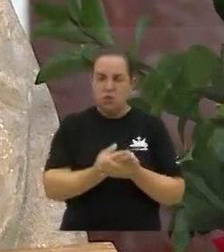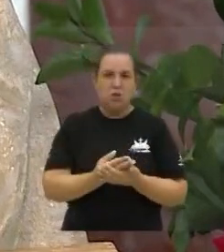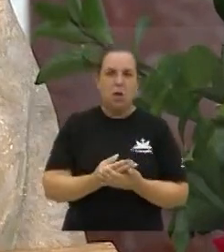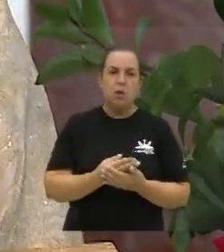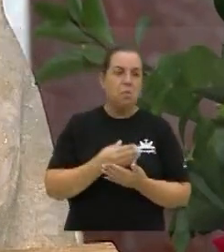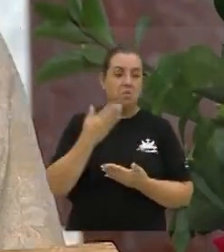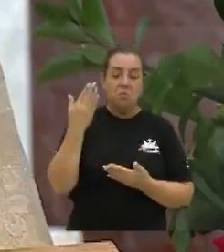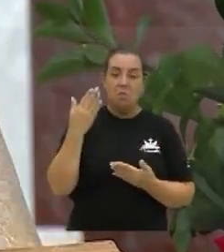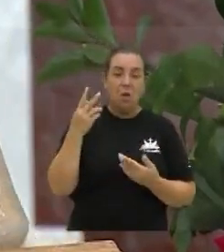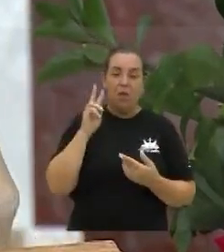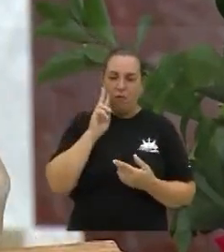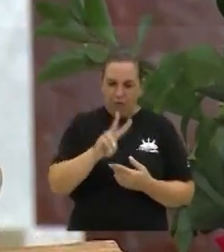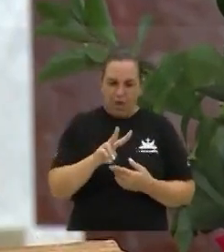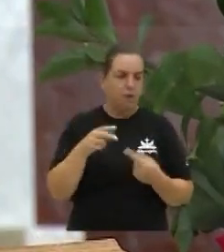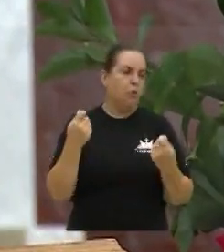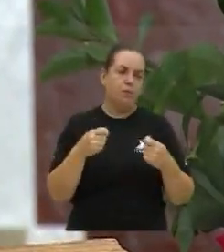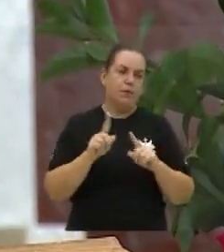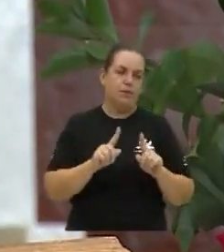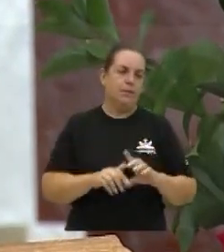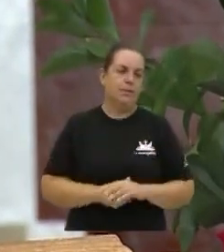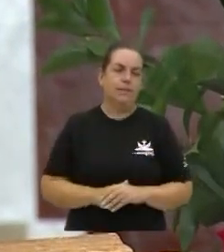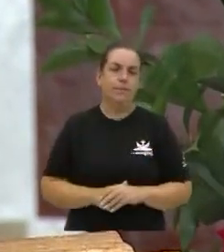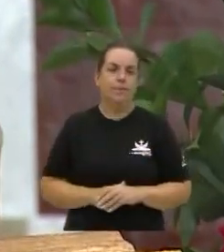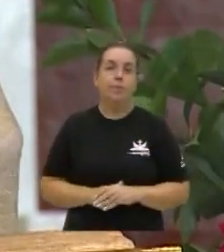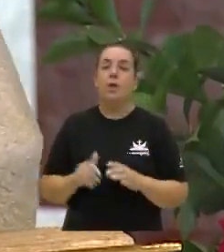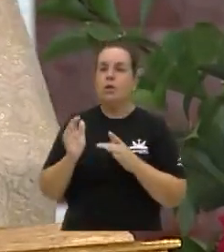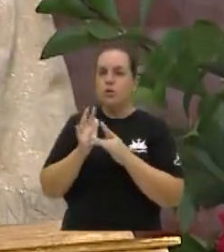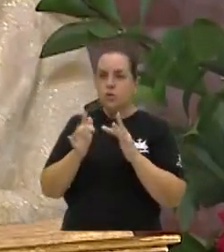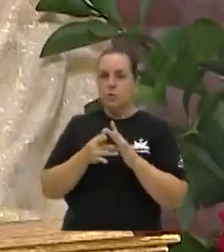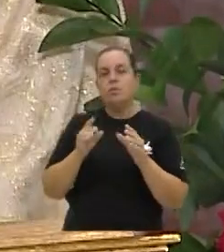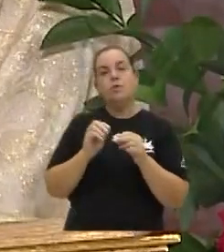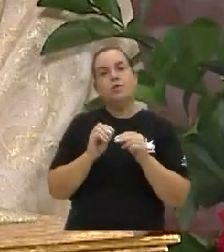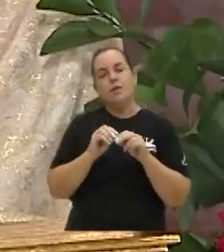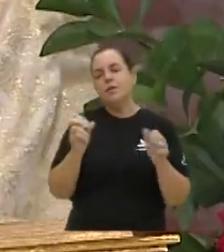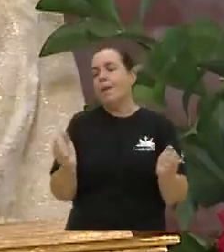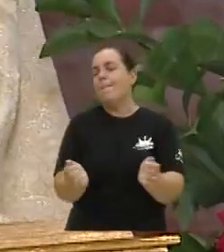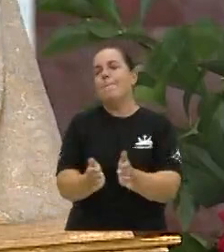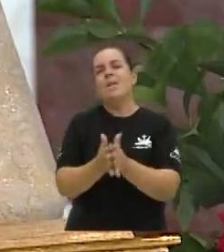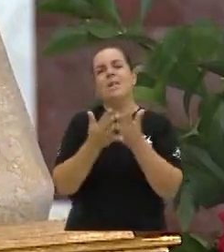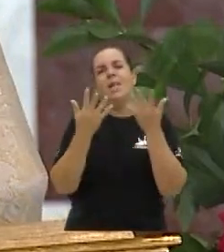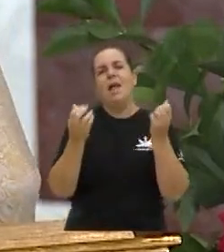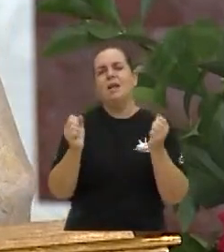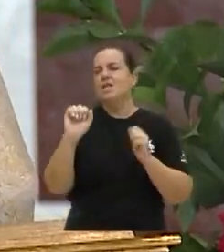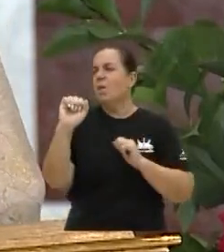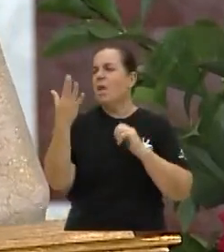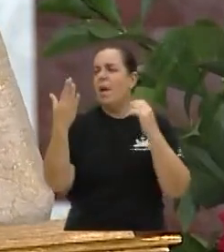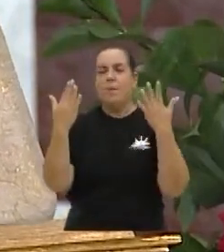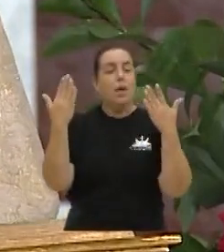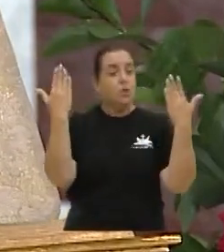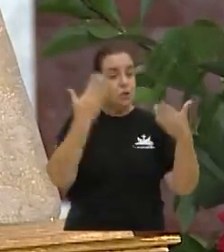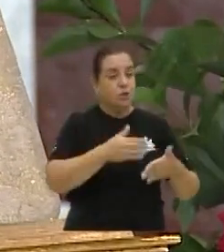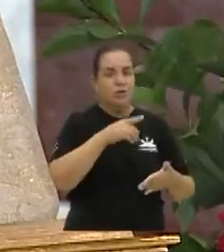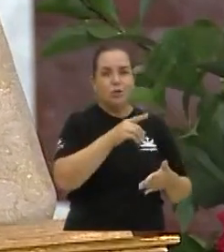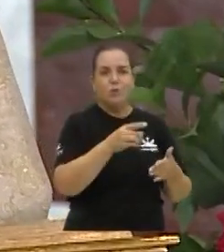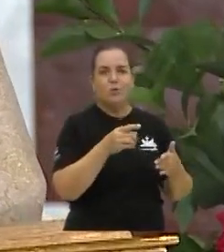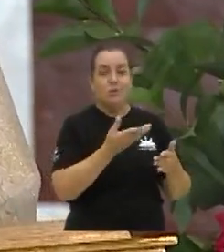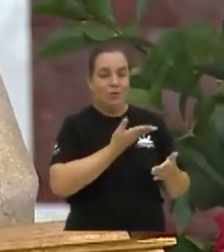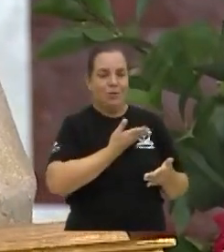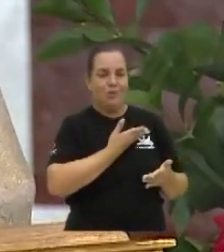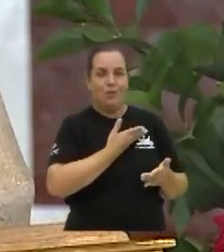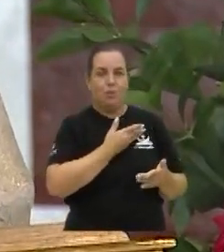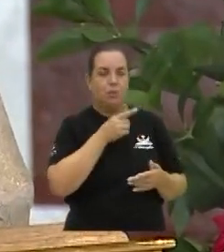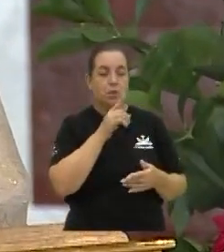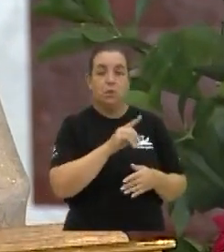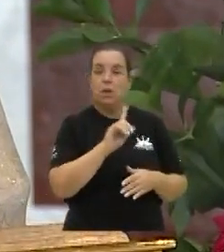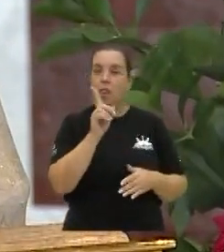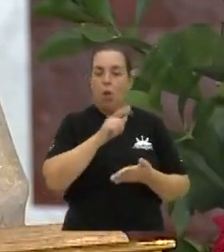terem visto. Jesus realizou muitos outros sinais diante dos discípulos, que não